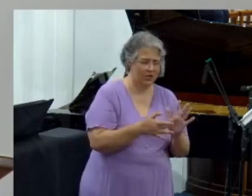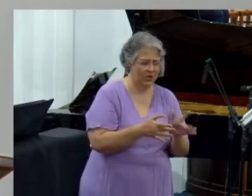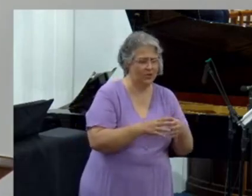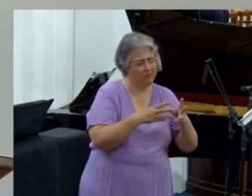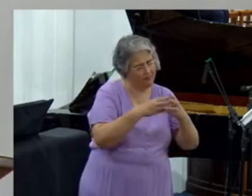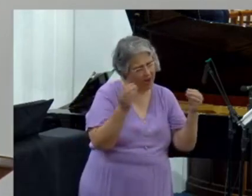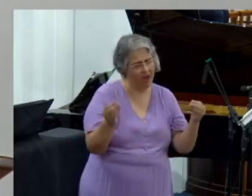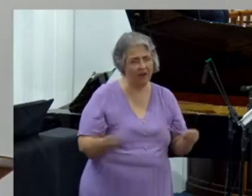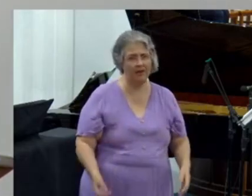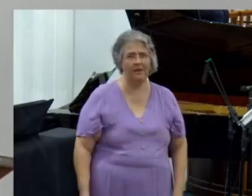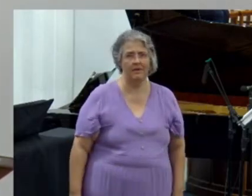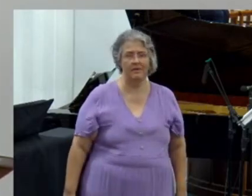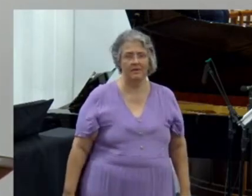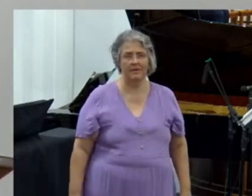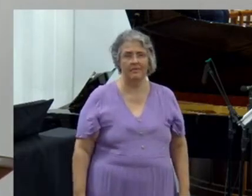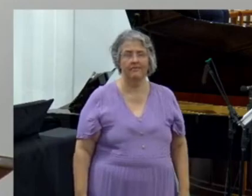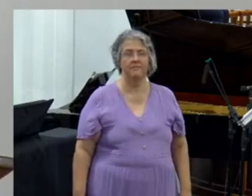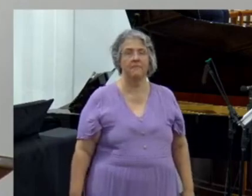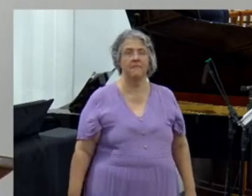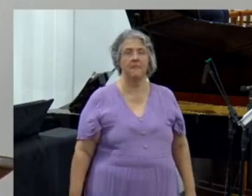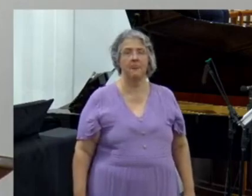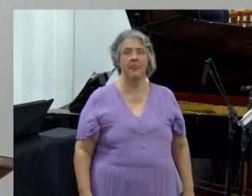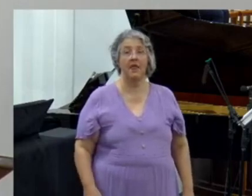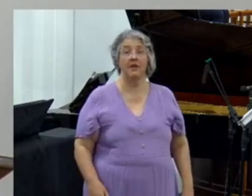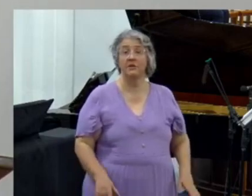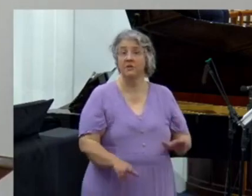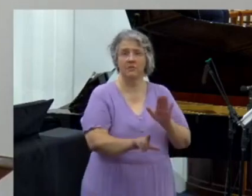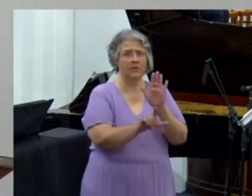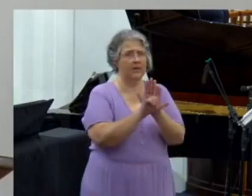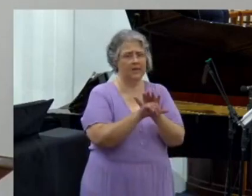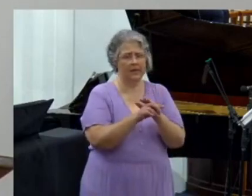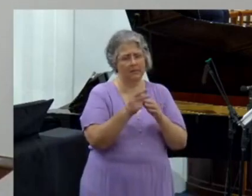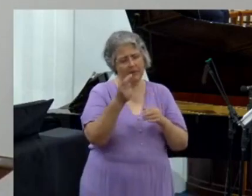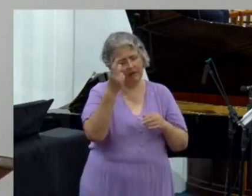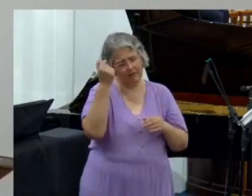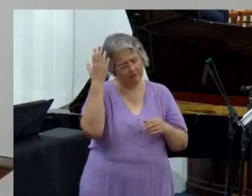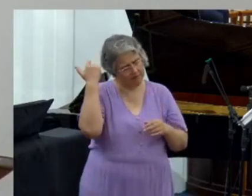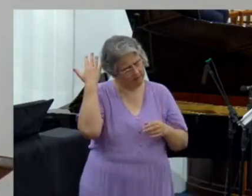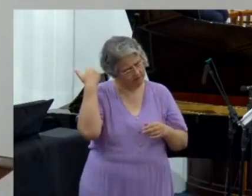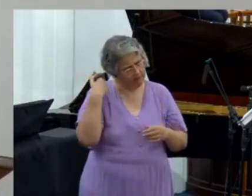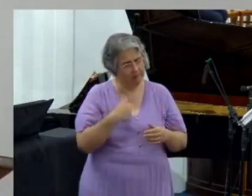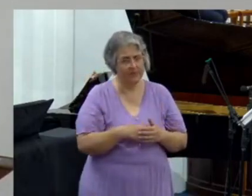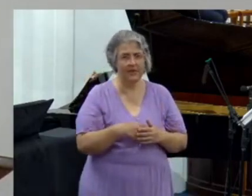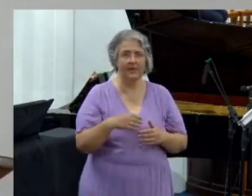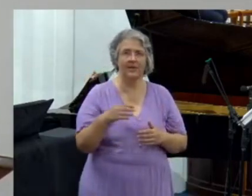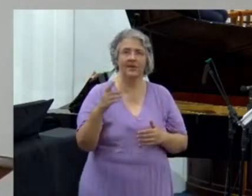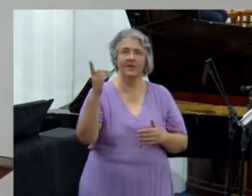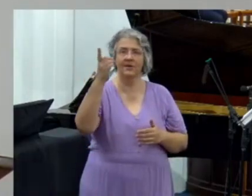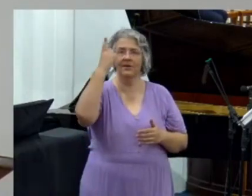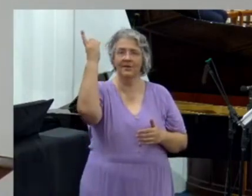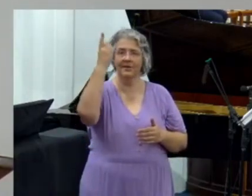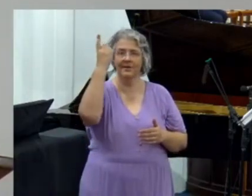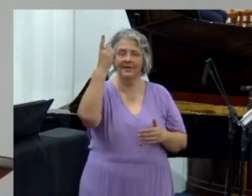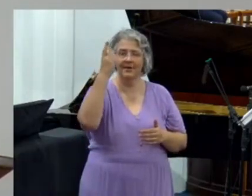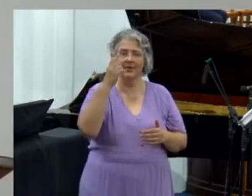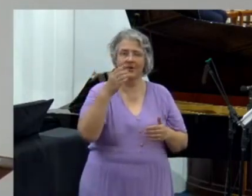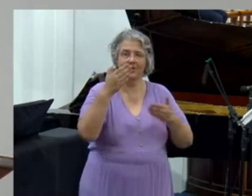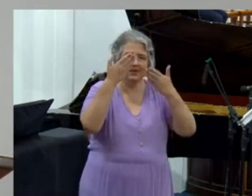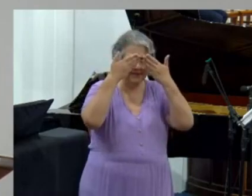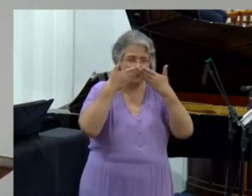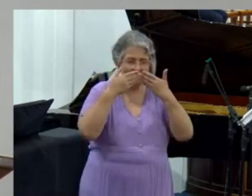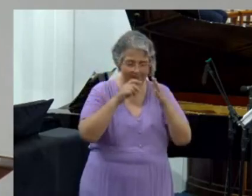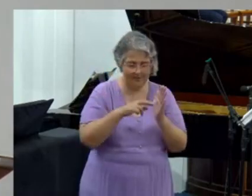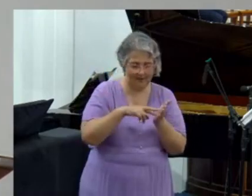Havia uma lei muito antiga, estabelecida ainda no tempo de Davi, que cegos e coxos não